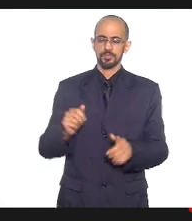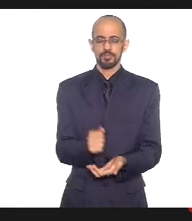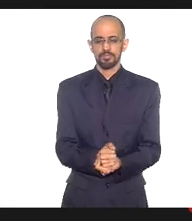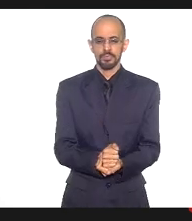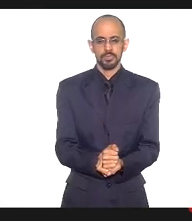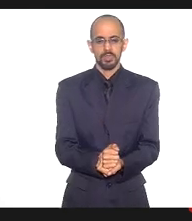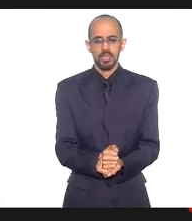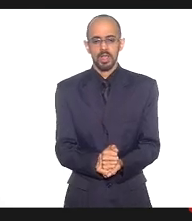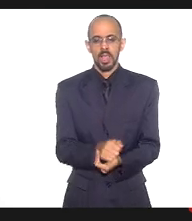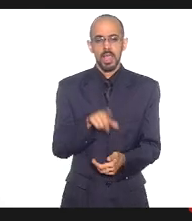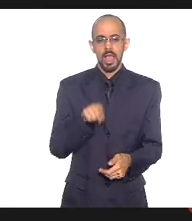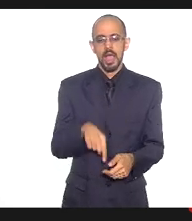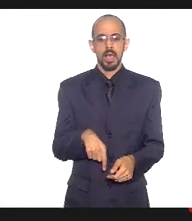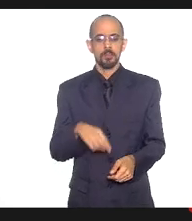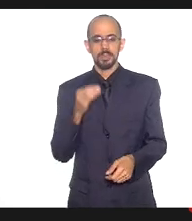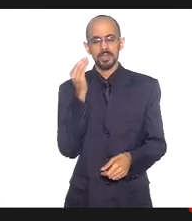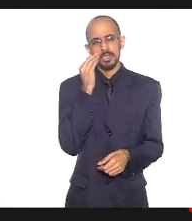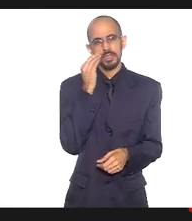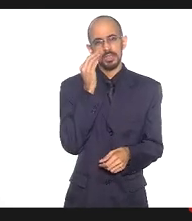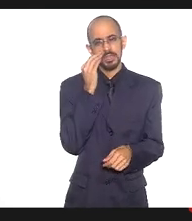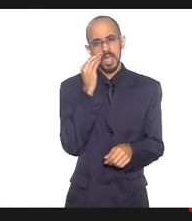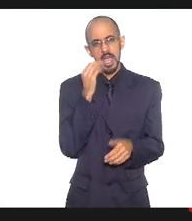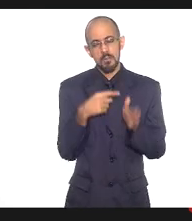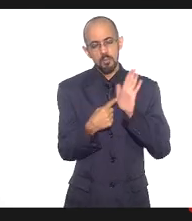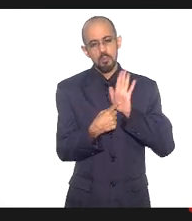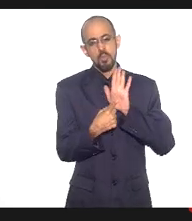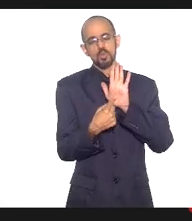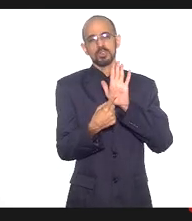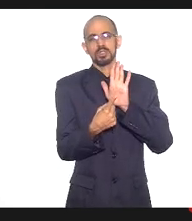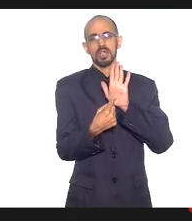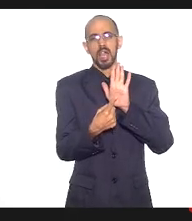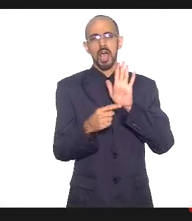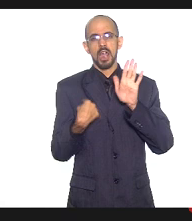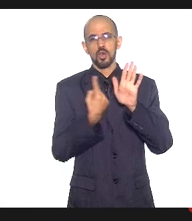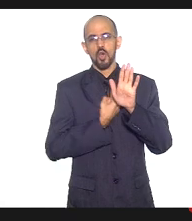na tentativa de demonstrar o que a gente vem explanando até aqui,